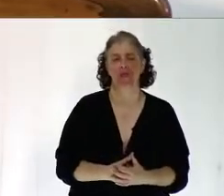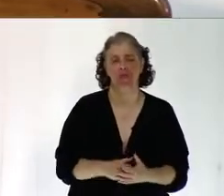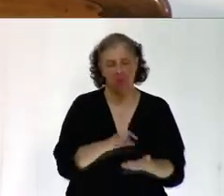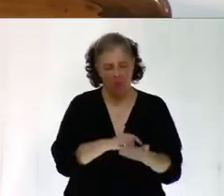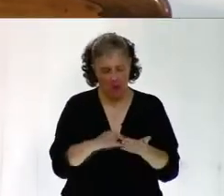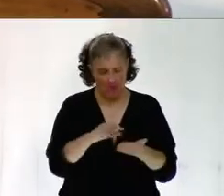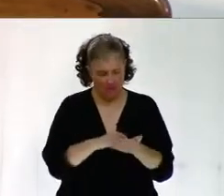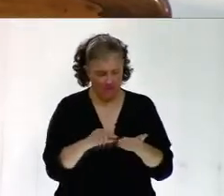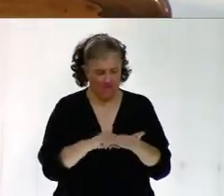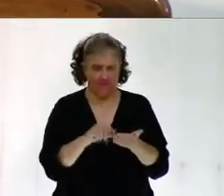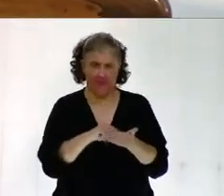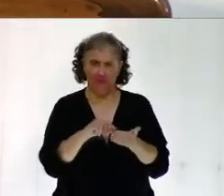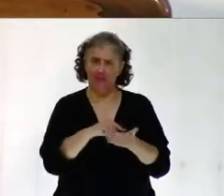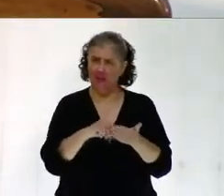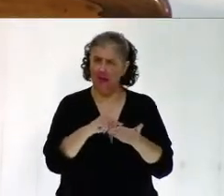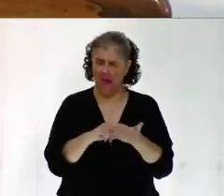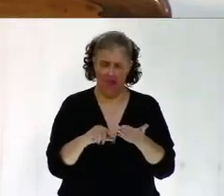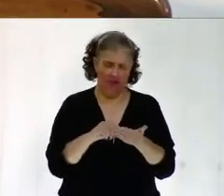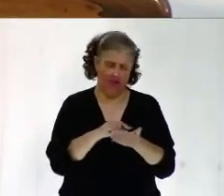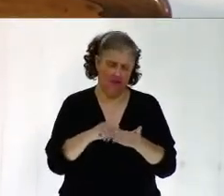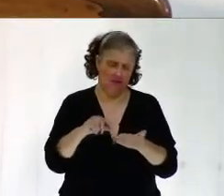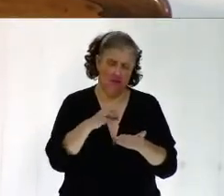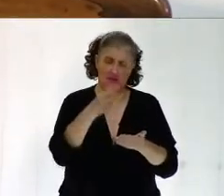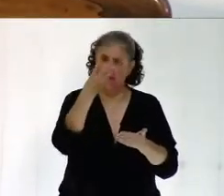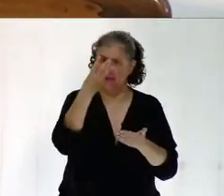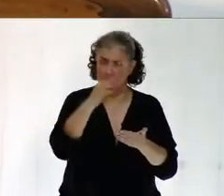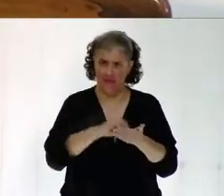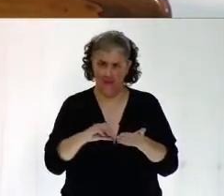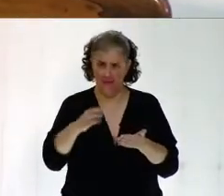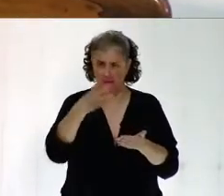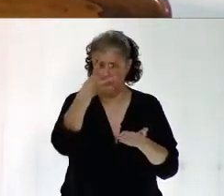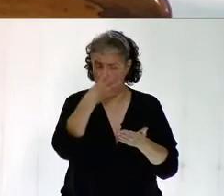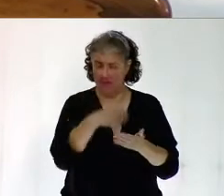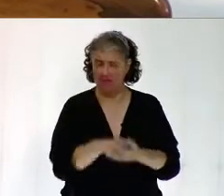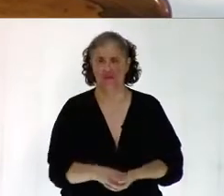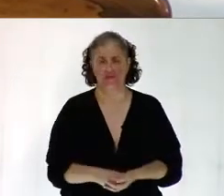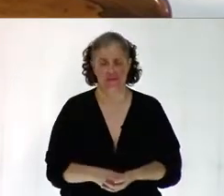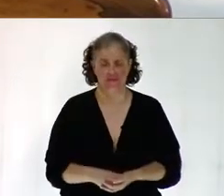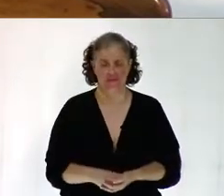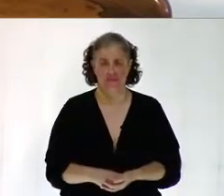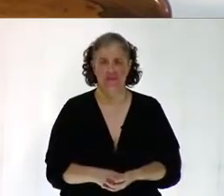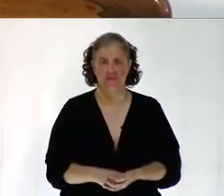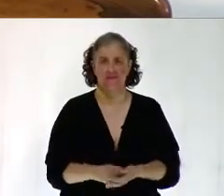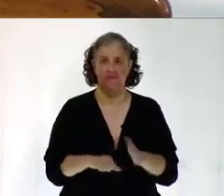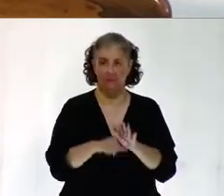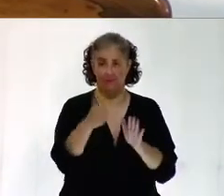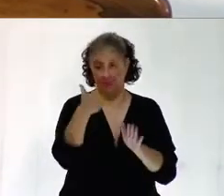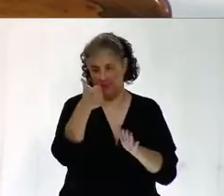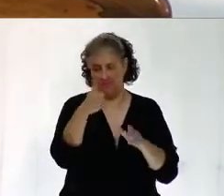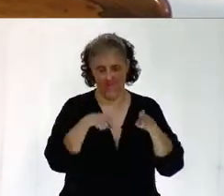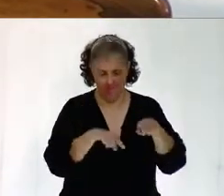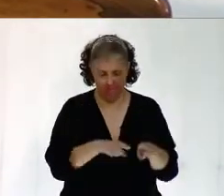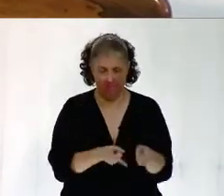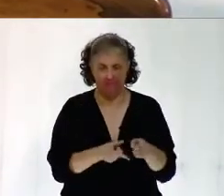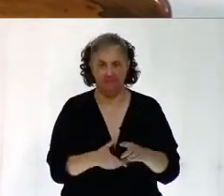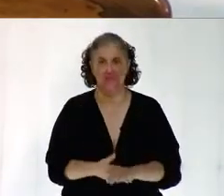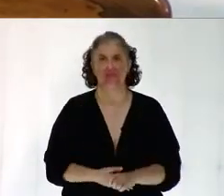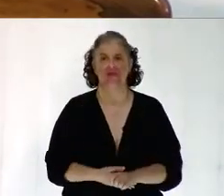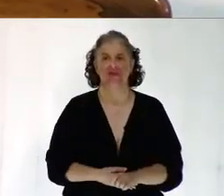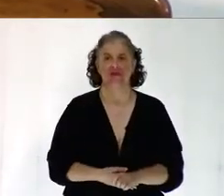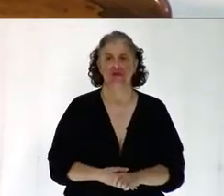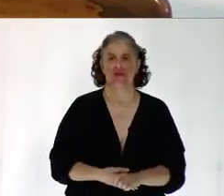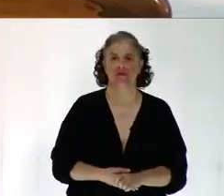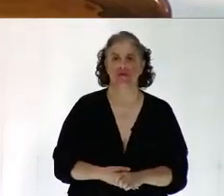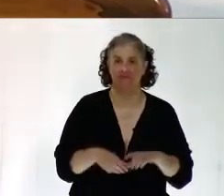a primeira tentação versículos 3 e 4 normalmente não leio de novo texto mas faço questão de ler aqui